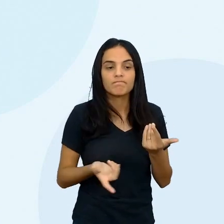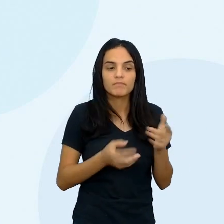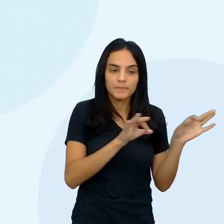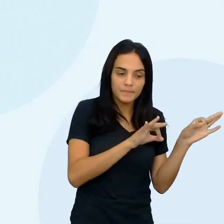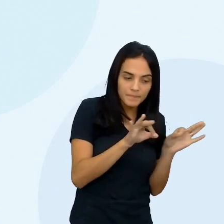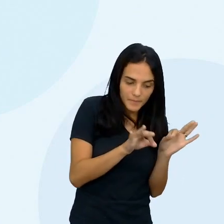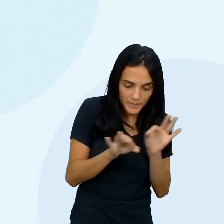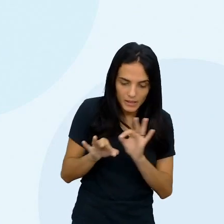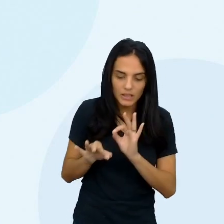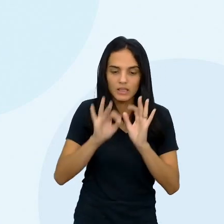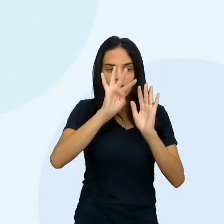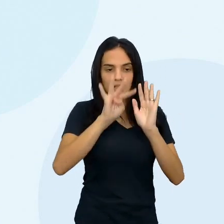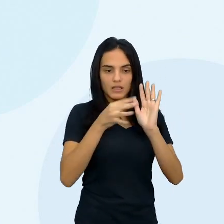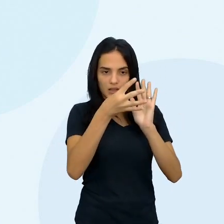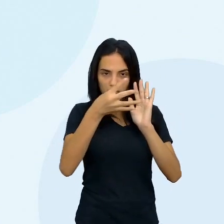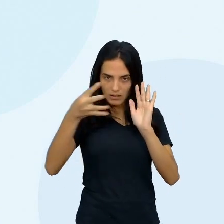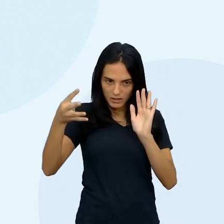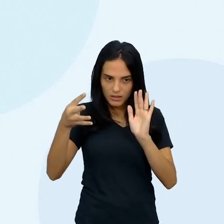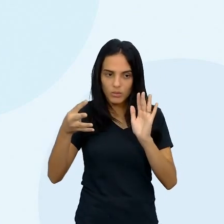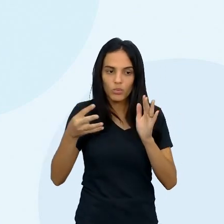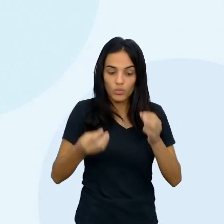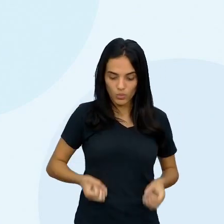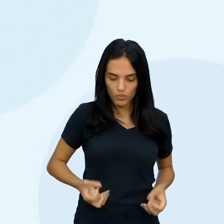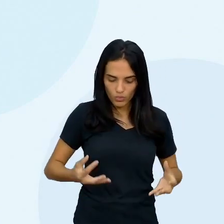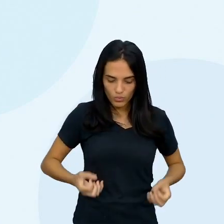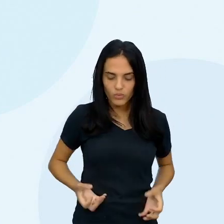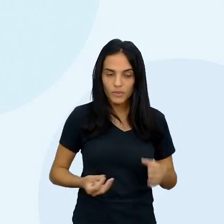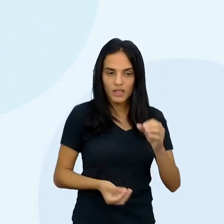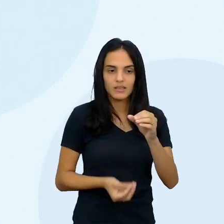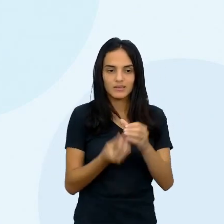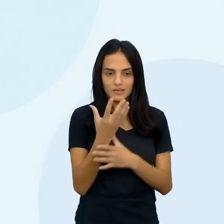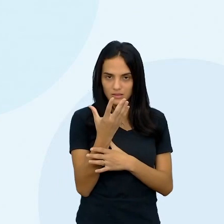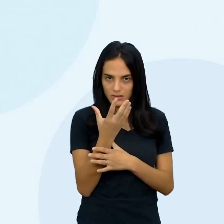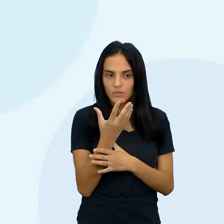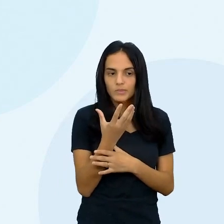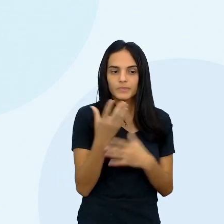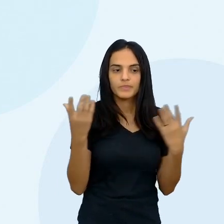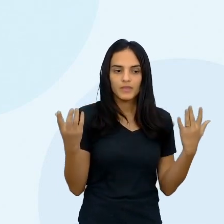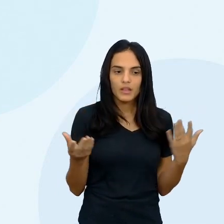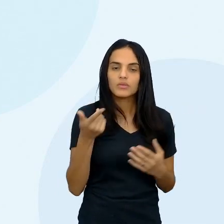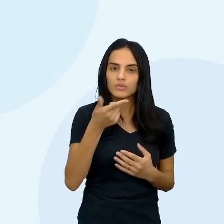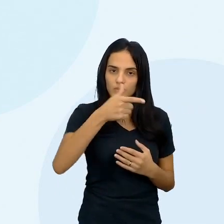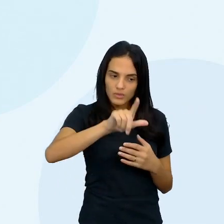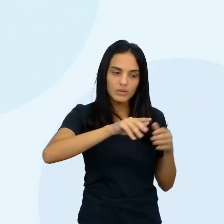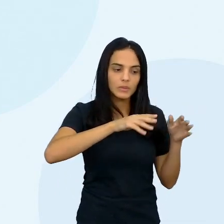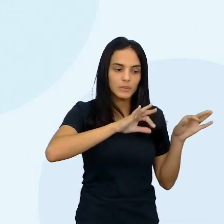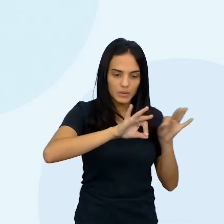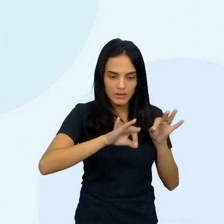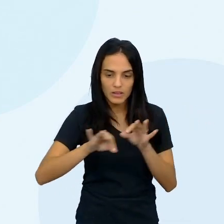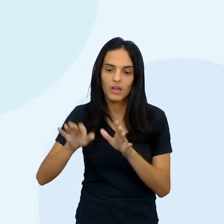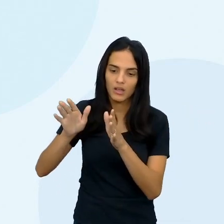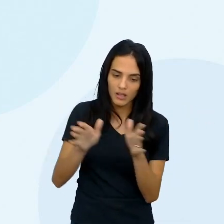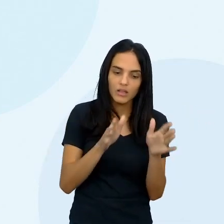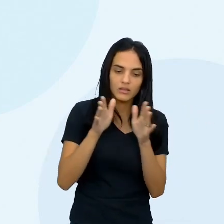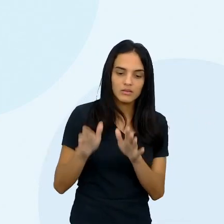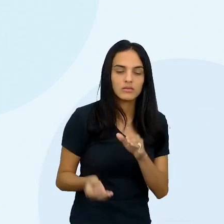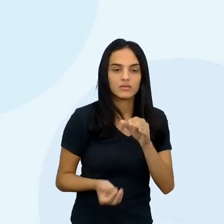uma planilha com custos para a construção idealizada, são novamente processos criativos,